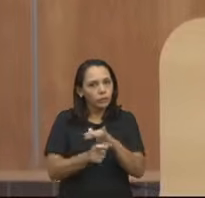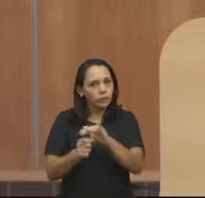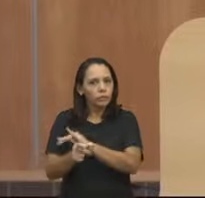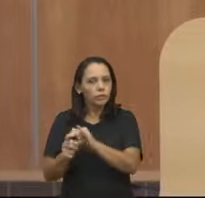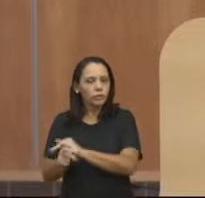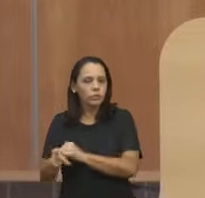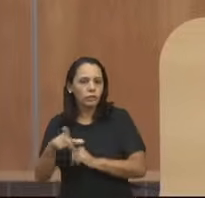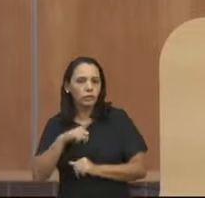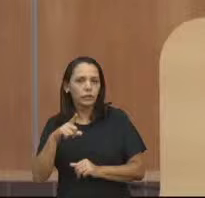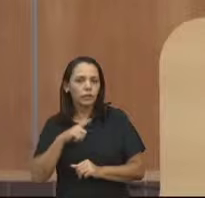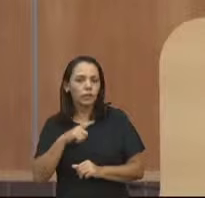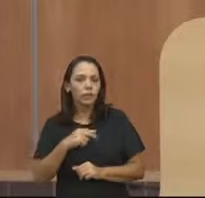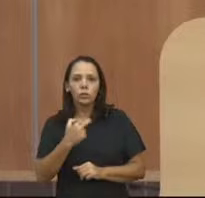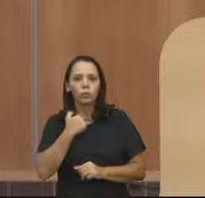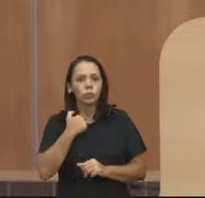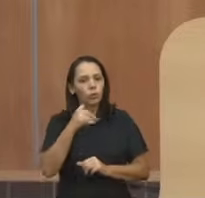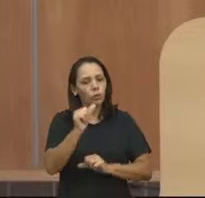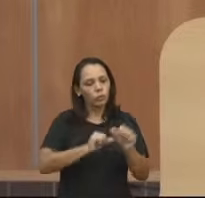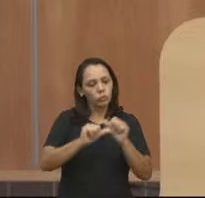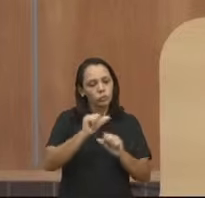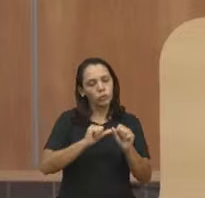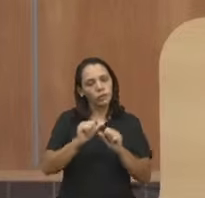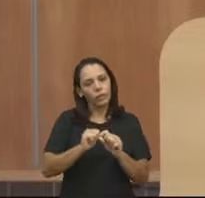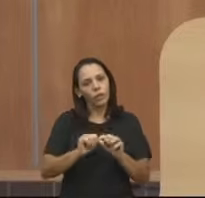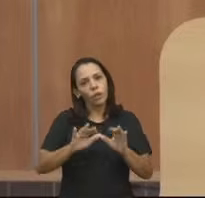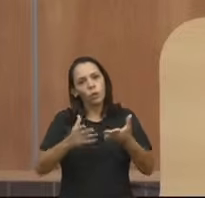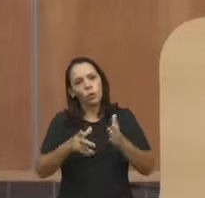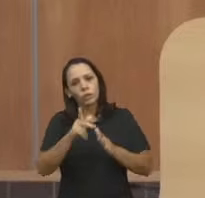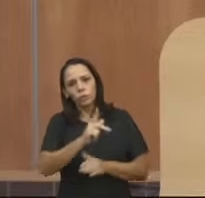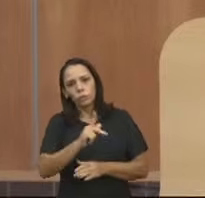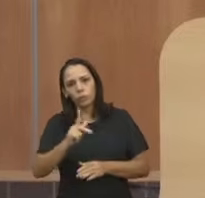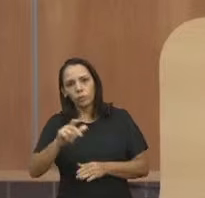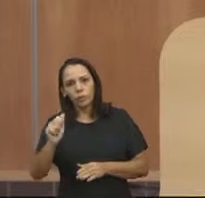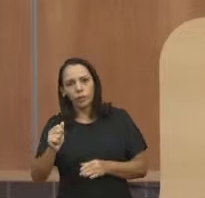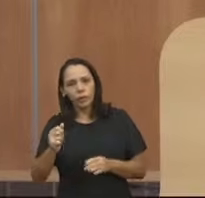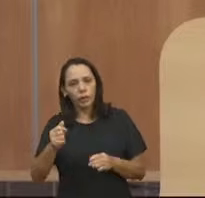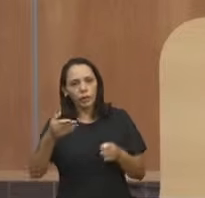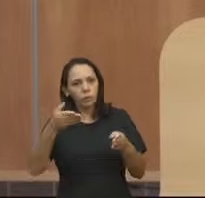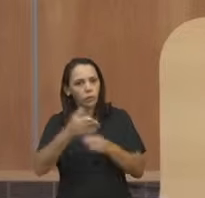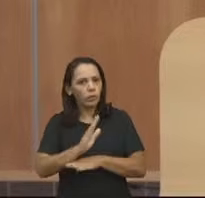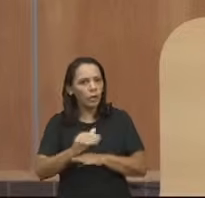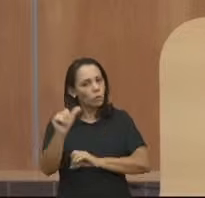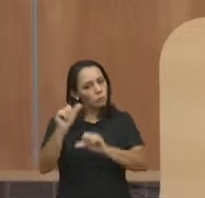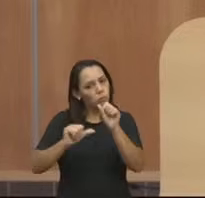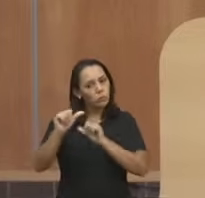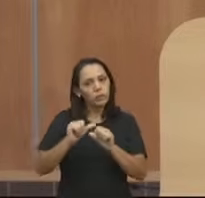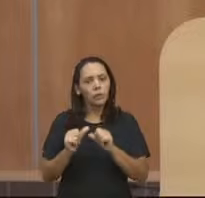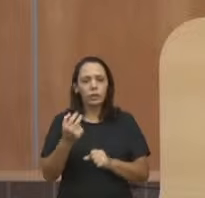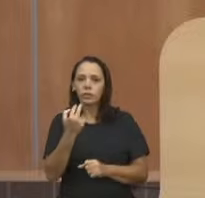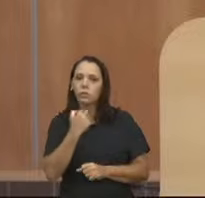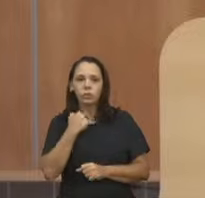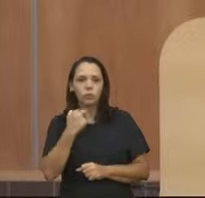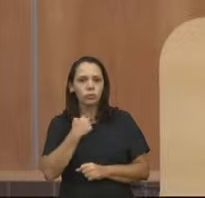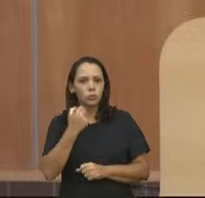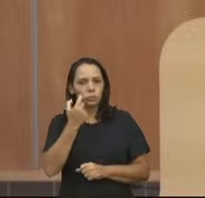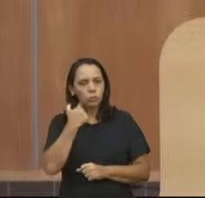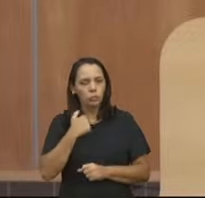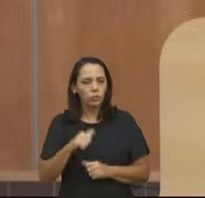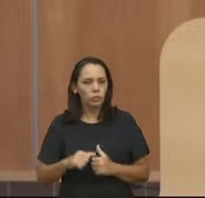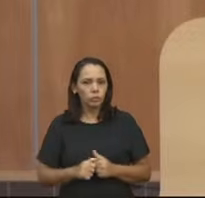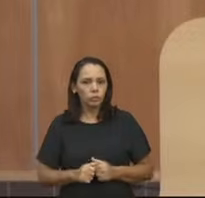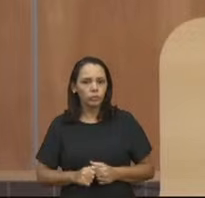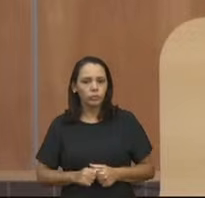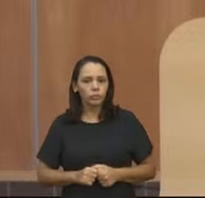aprovado o PPA, ficar alterando o PPA de acordo com o que for surgindo, de acordo com a temperatura